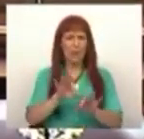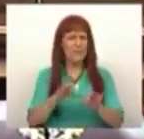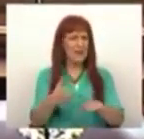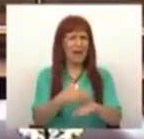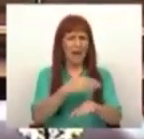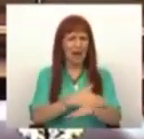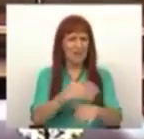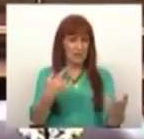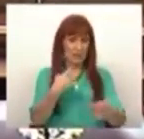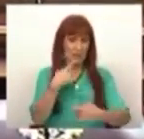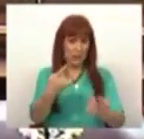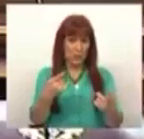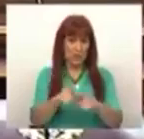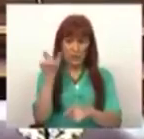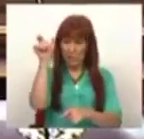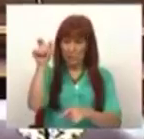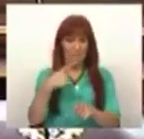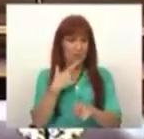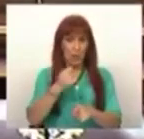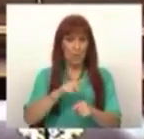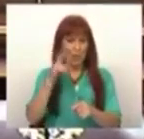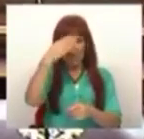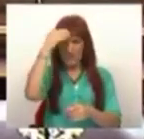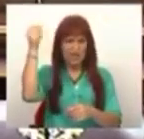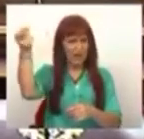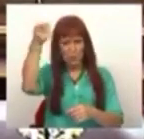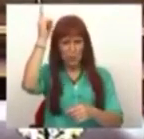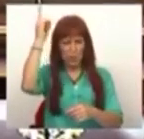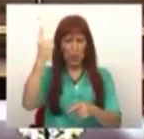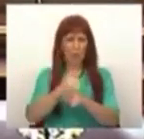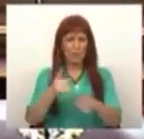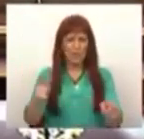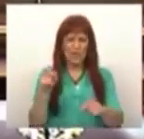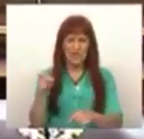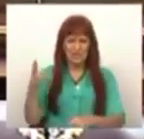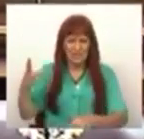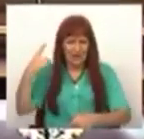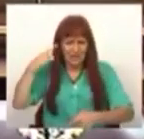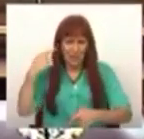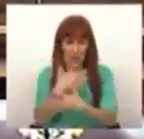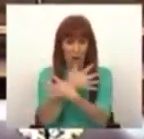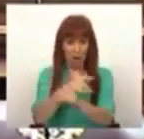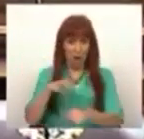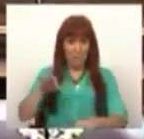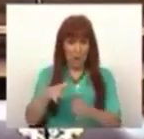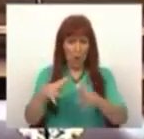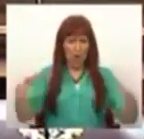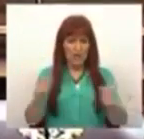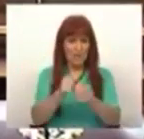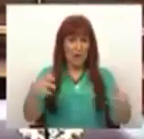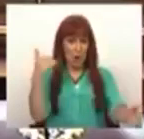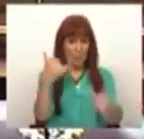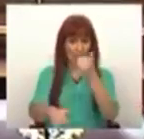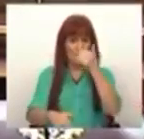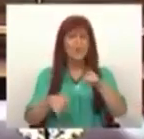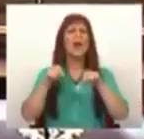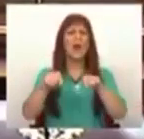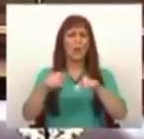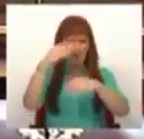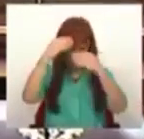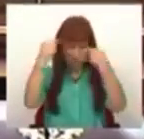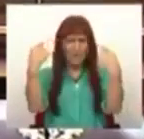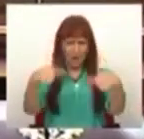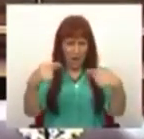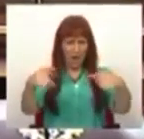de antes. E são palavras que não podem cair no esquecimento, porque passados 3 anos sobre a tragédia de Pedrógão Grande, o maior risco é mesmo o